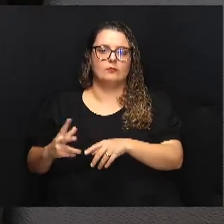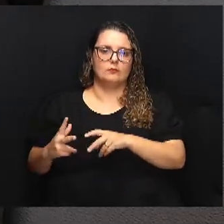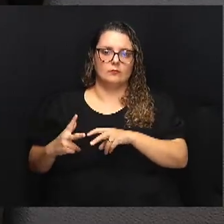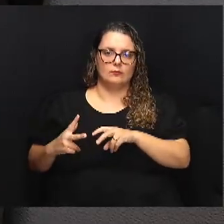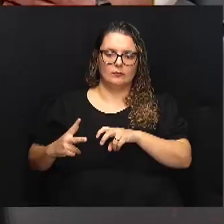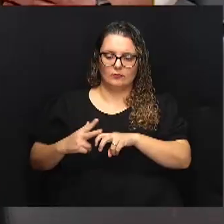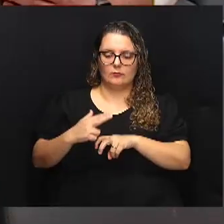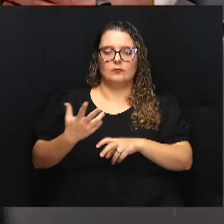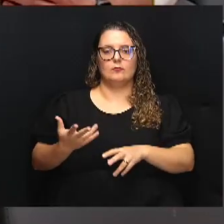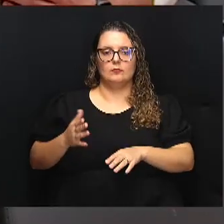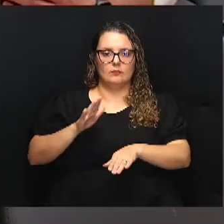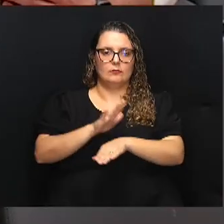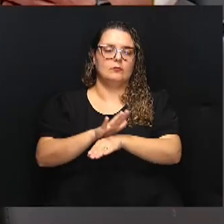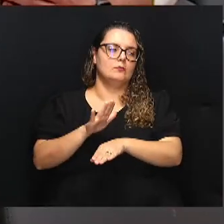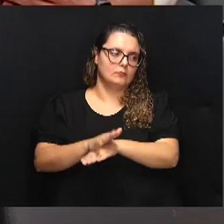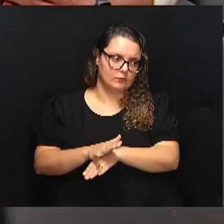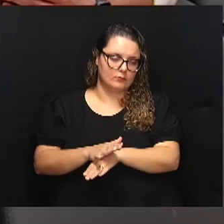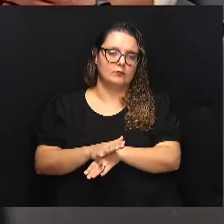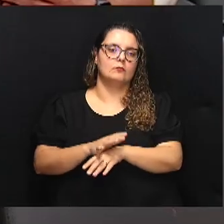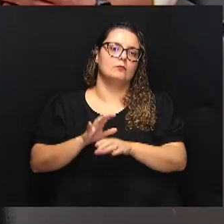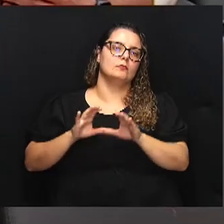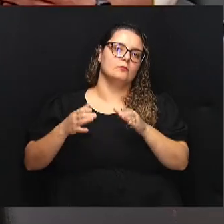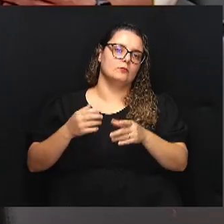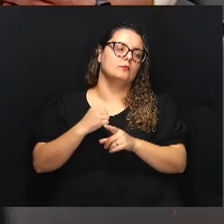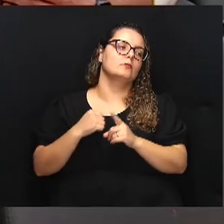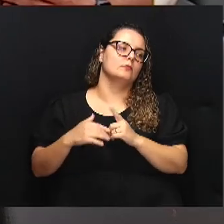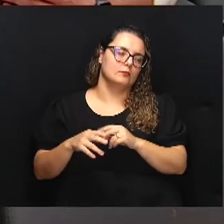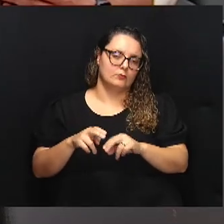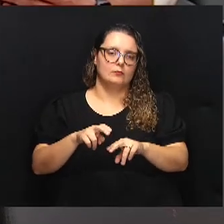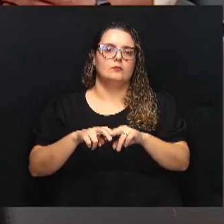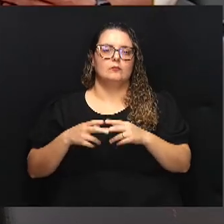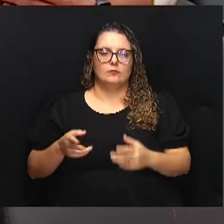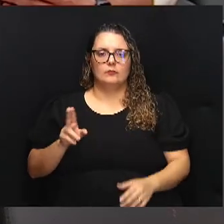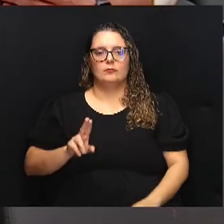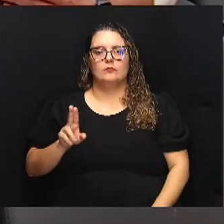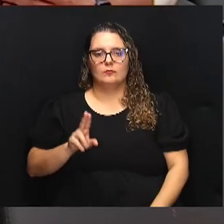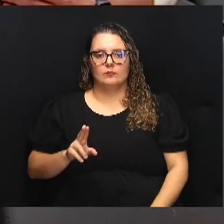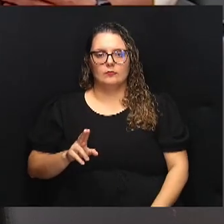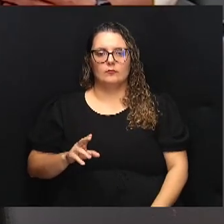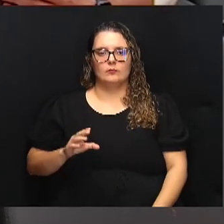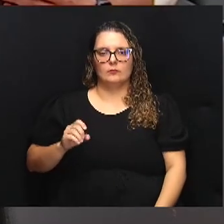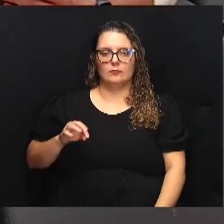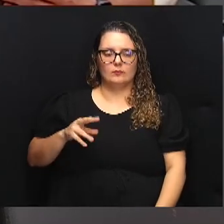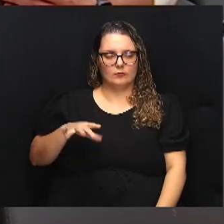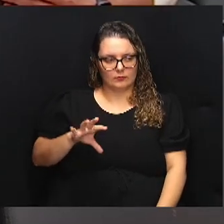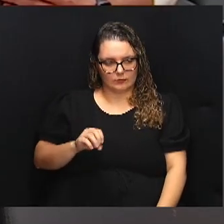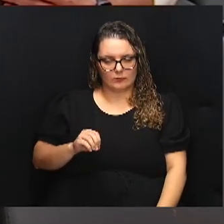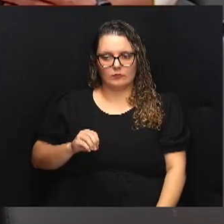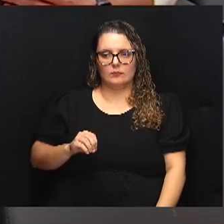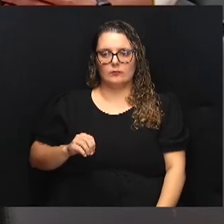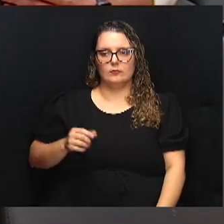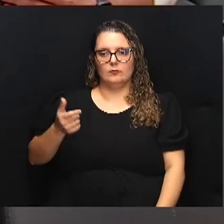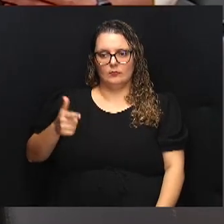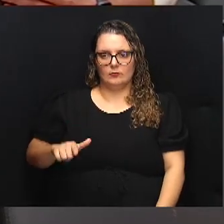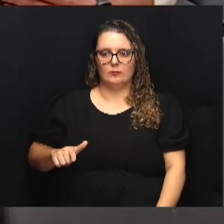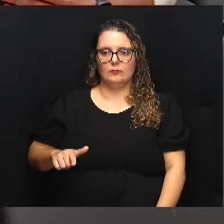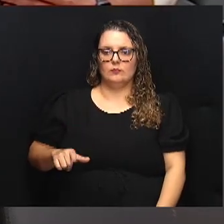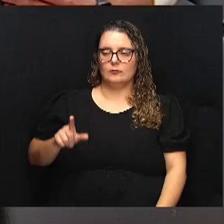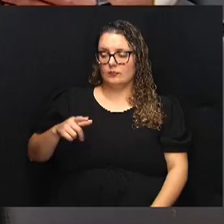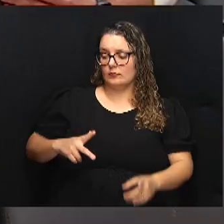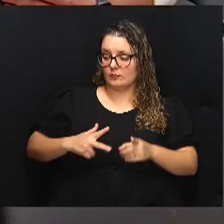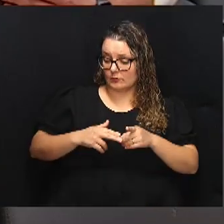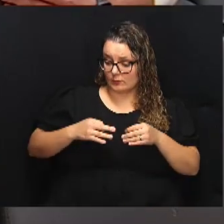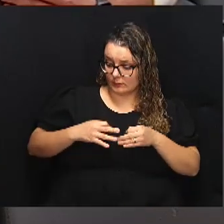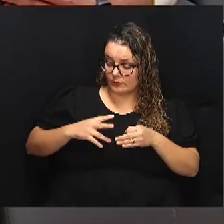ajudar bastante a comunidade e a sociedade. Por isso que a gente quer implementar essa castração contínua. Porque além da questão da castração, além